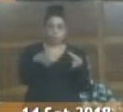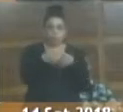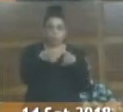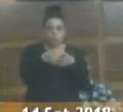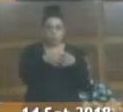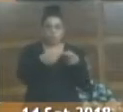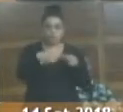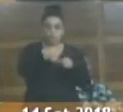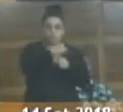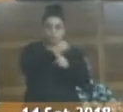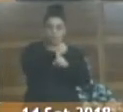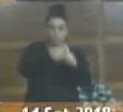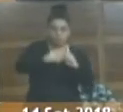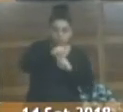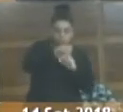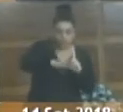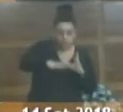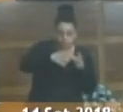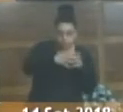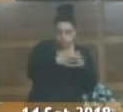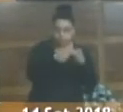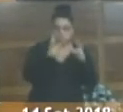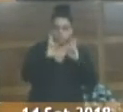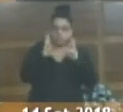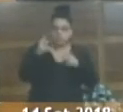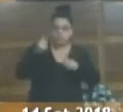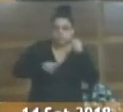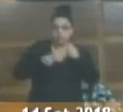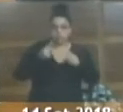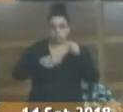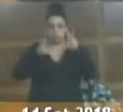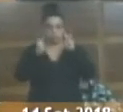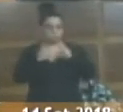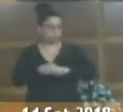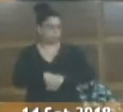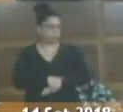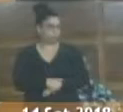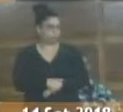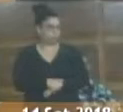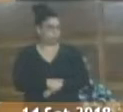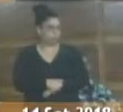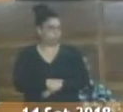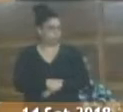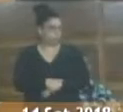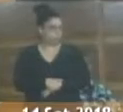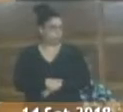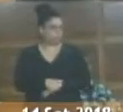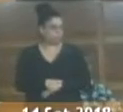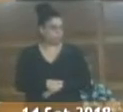ali não houve. E, para terminar,